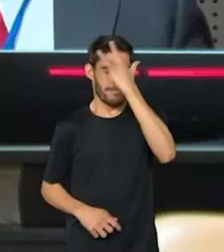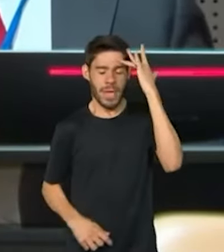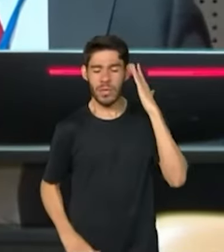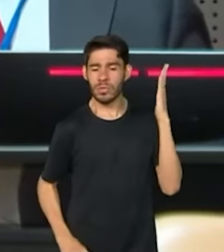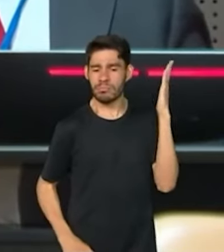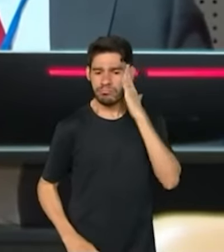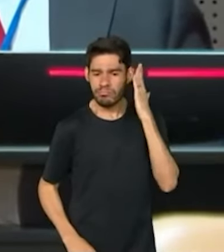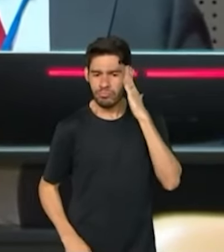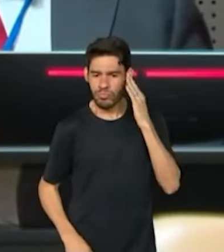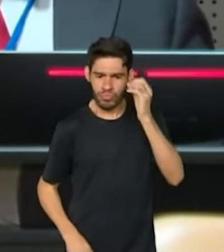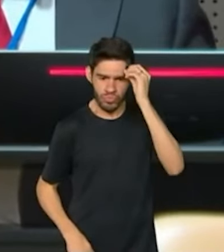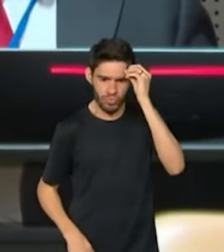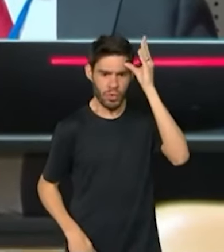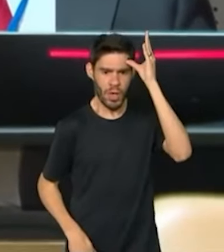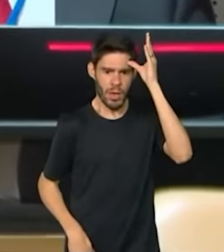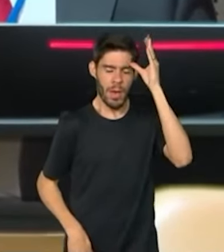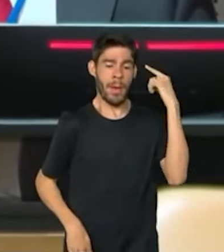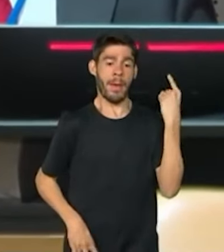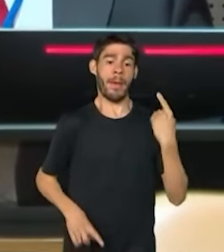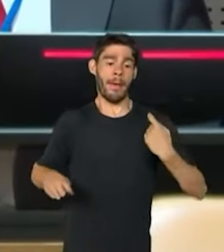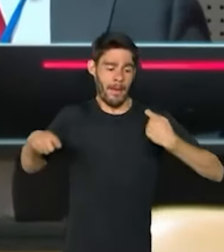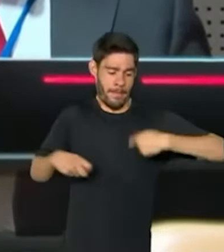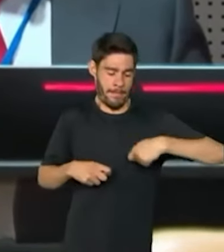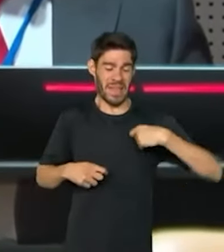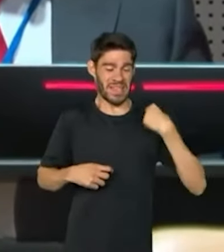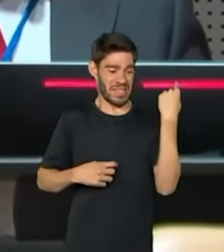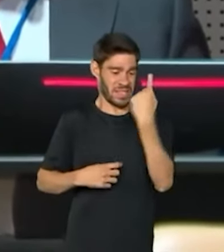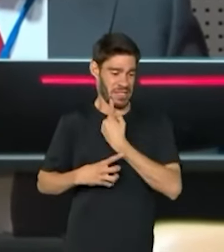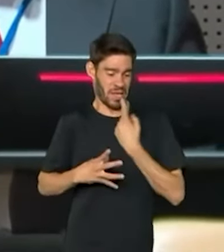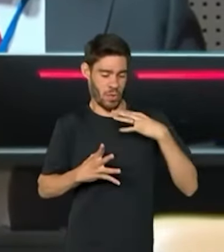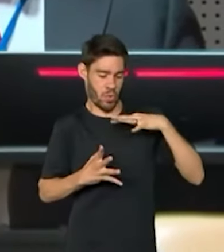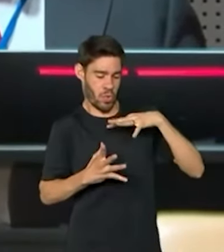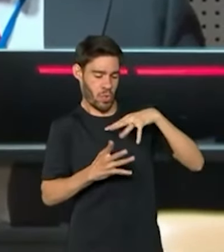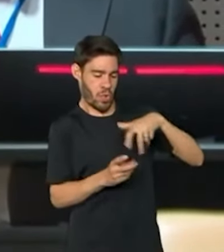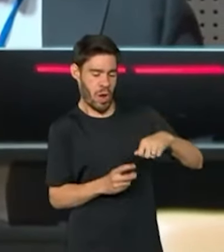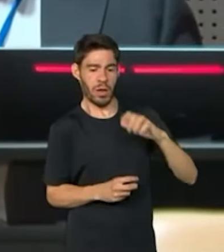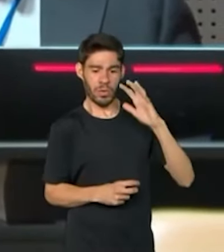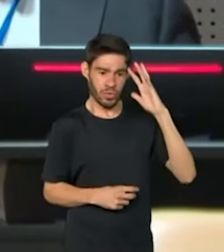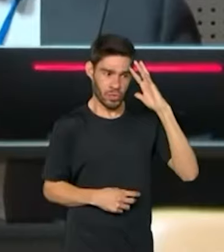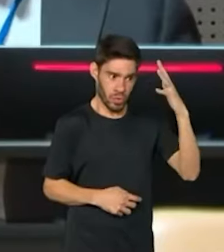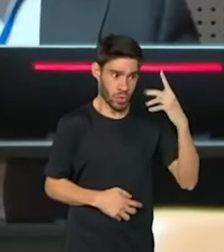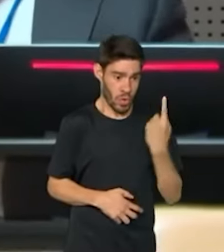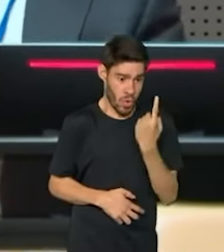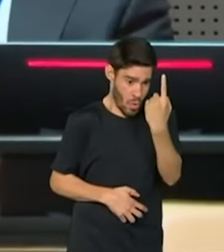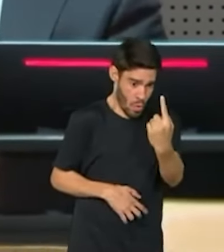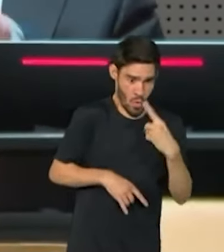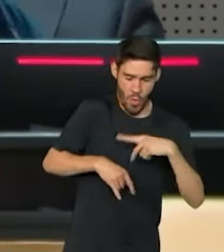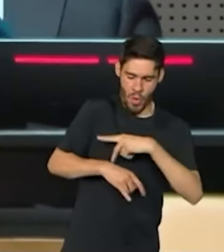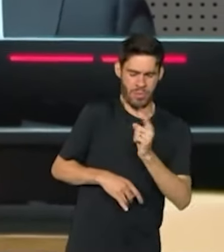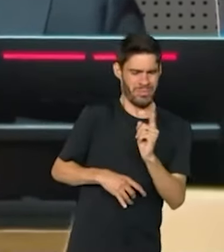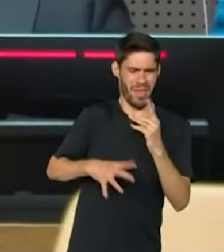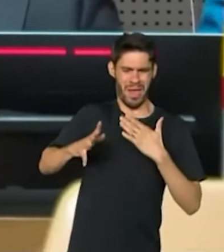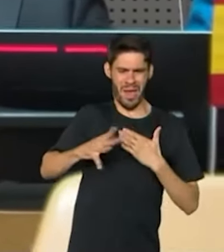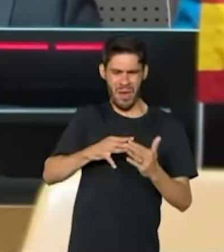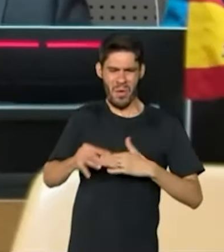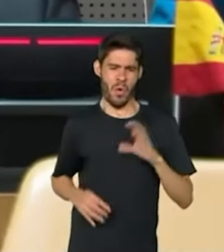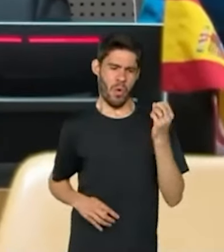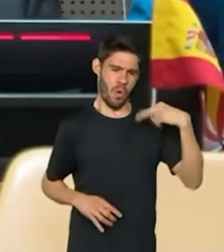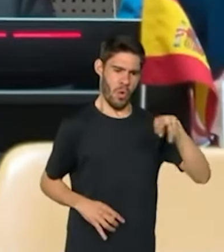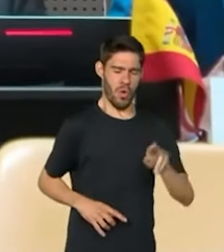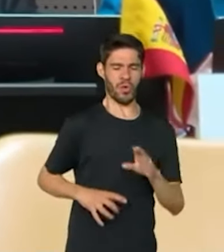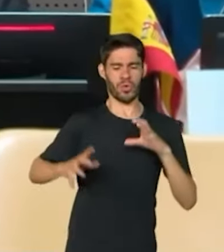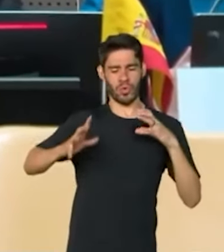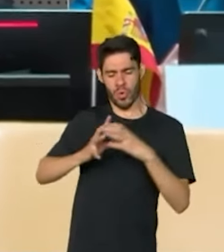entendem, mas que nós precisamos a nível universal. Não é solução para o seu país, seja na ONU, seja no G20, seja